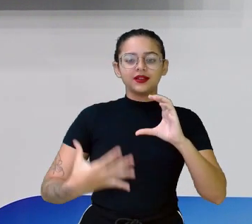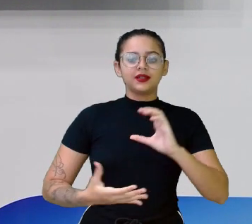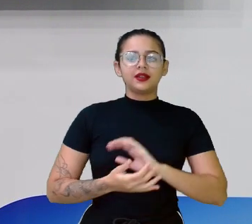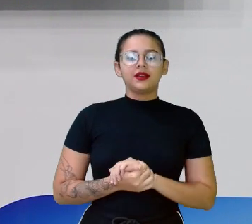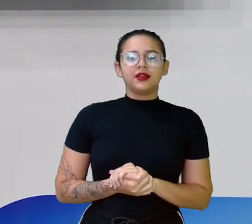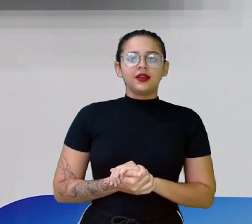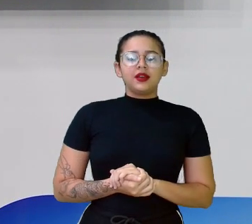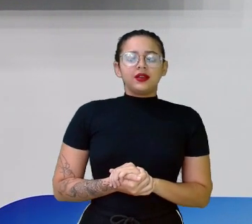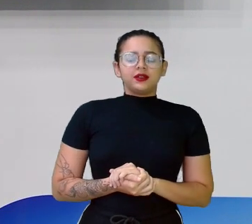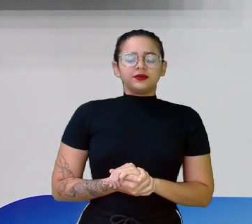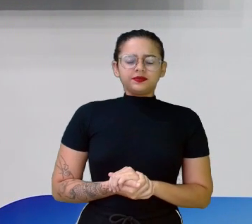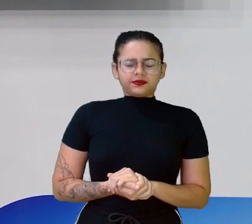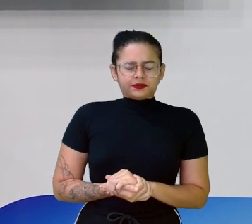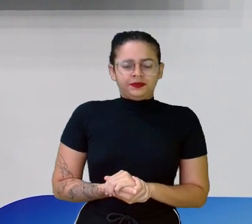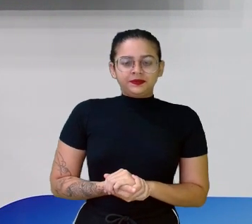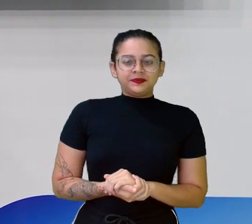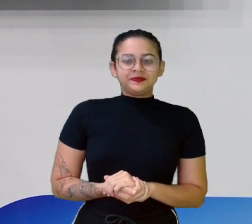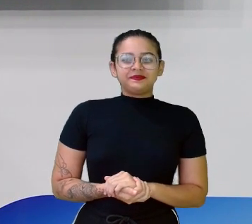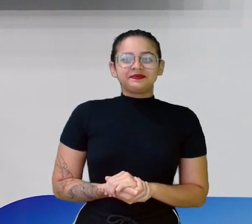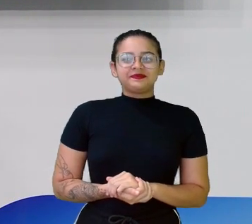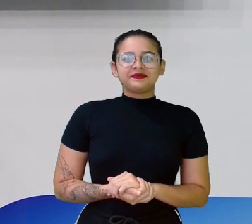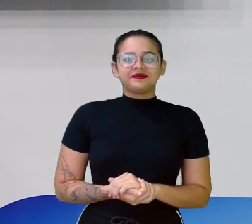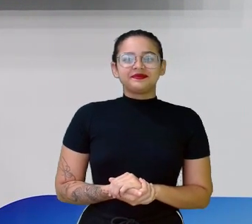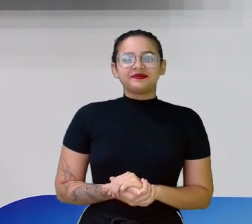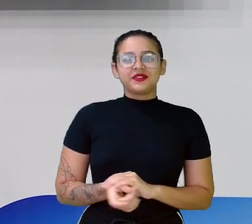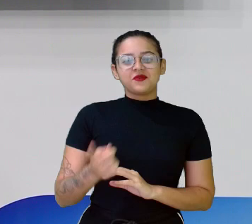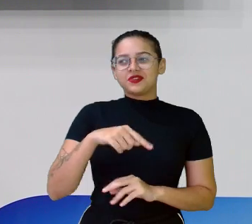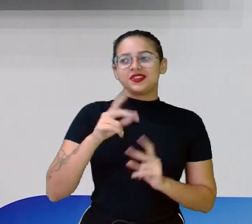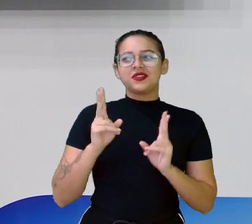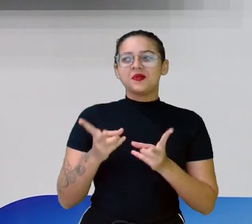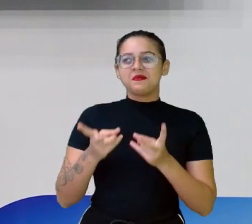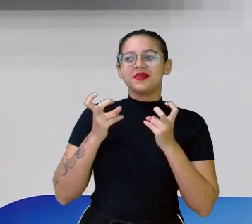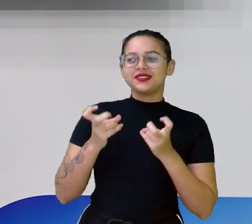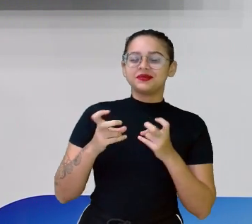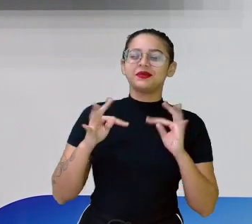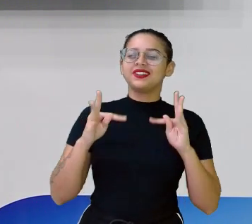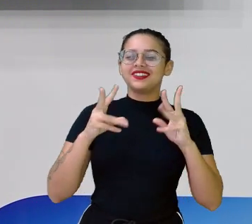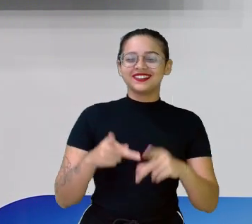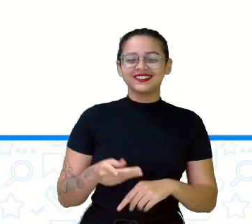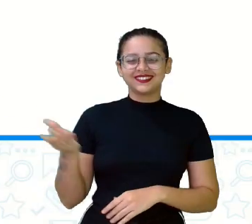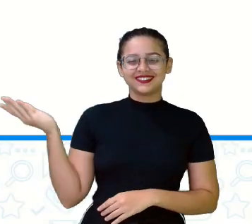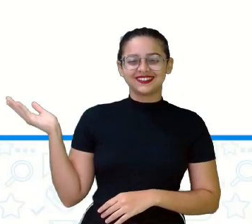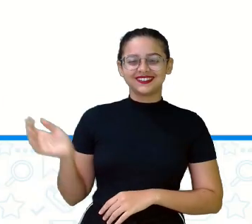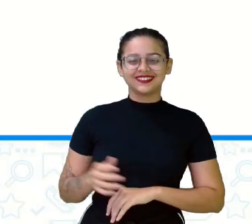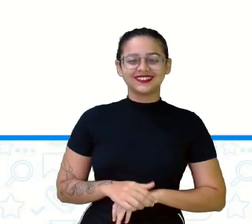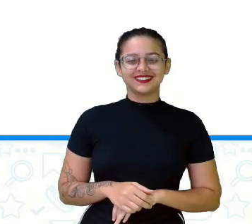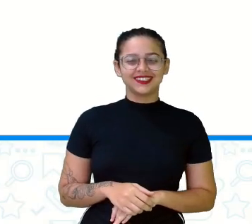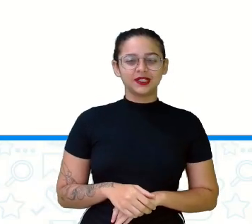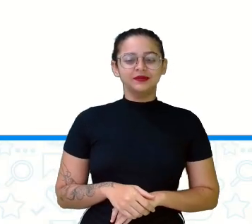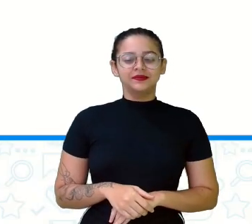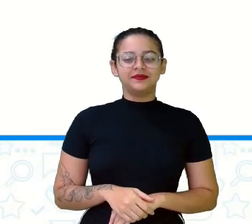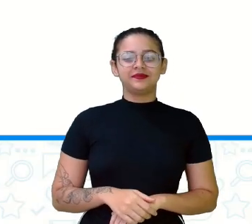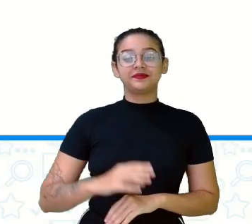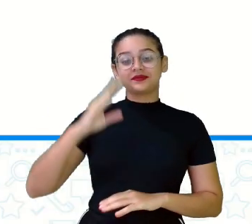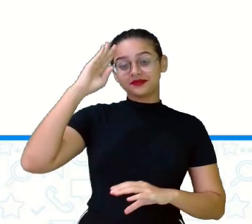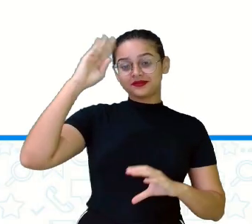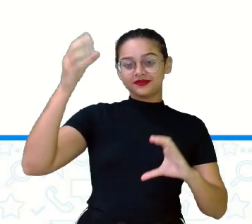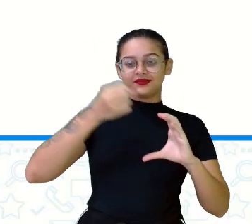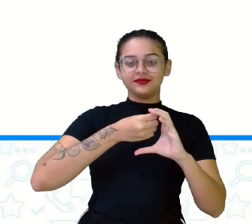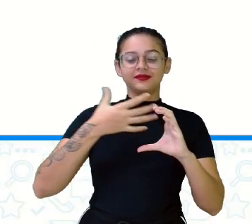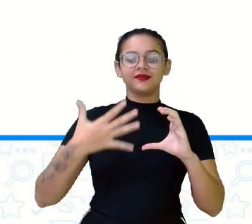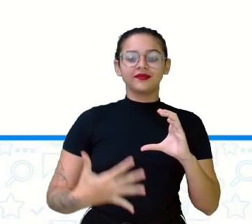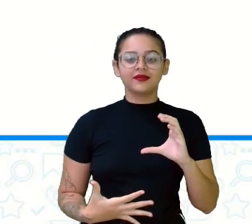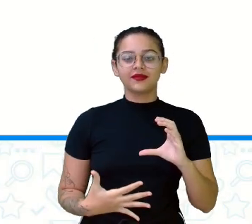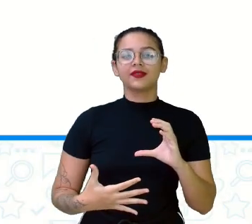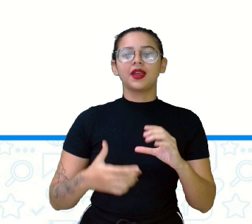aí que provavelmente você não tinha nem prestado atenção ainda em tudo isso. As principais características